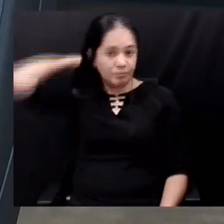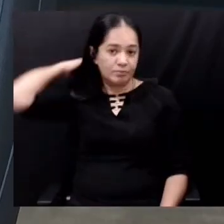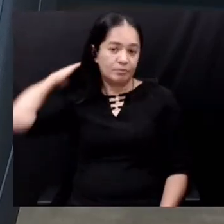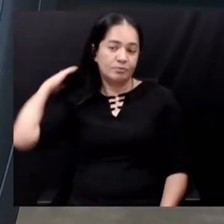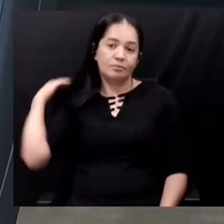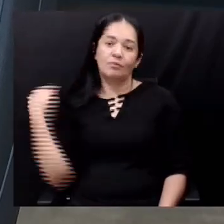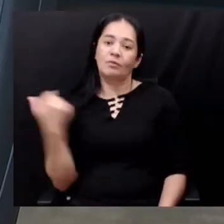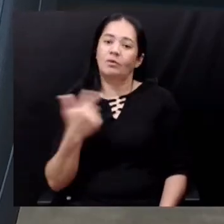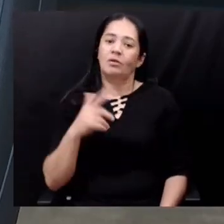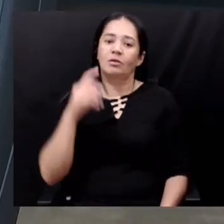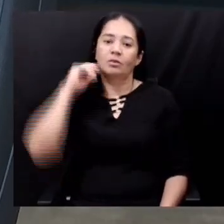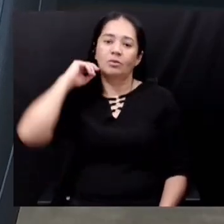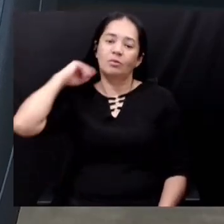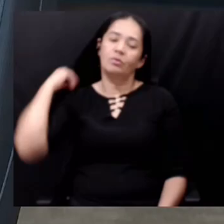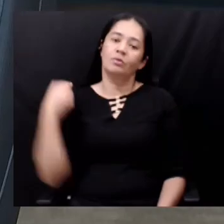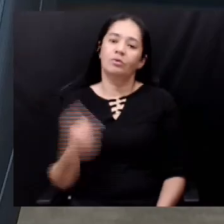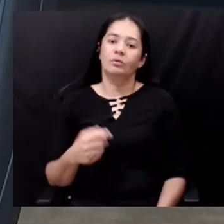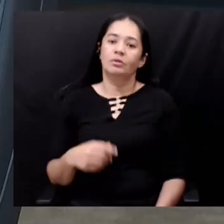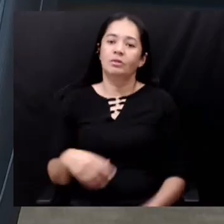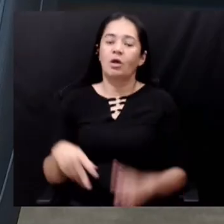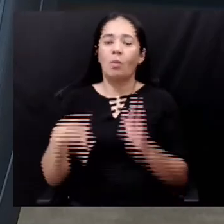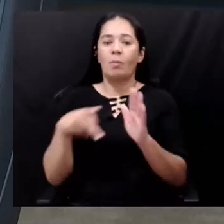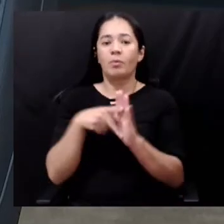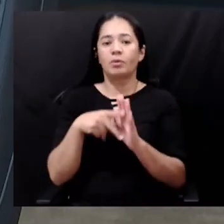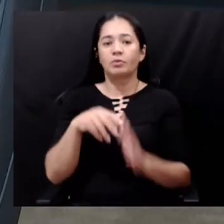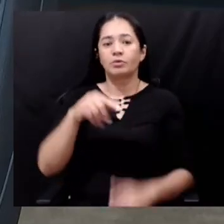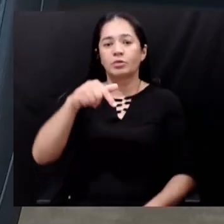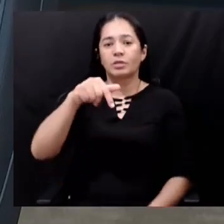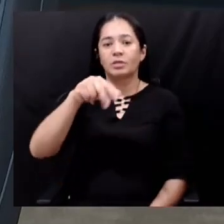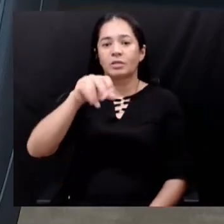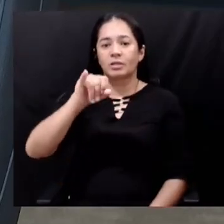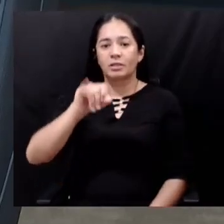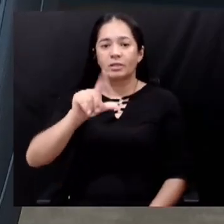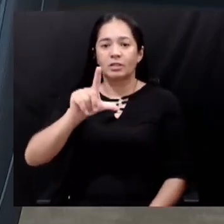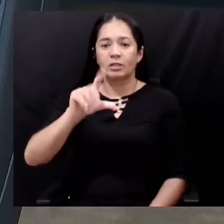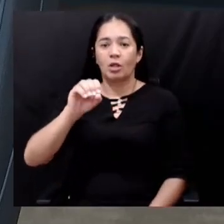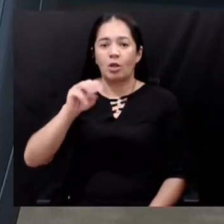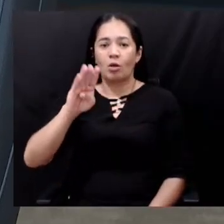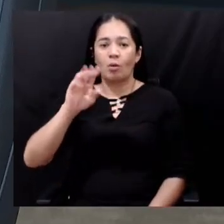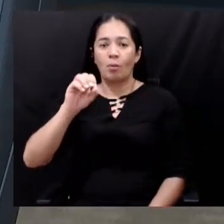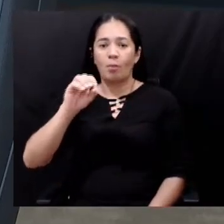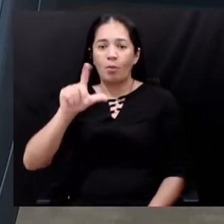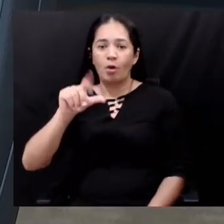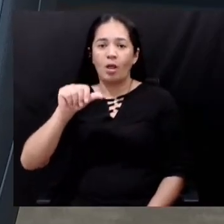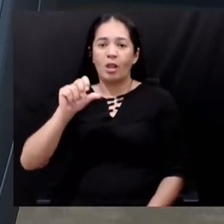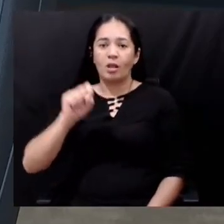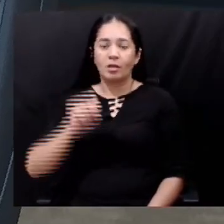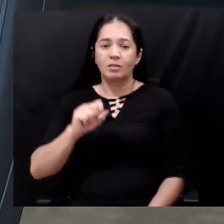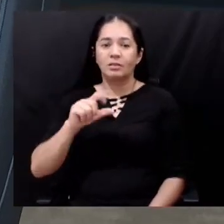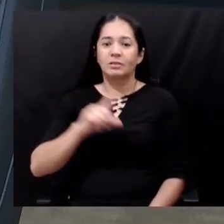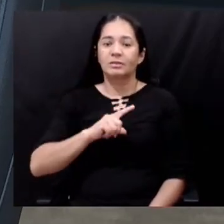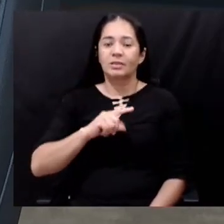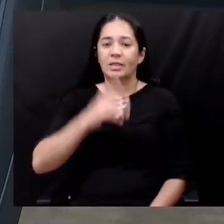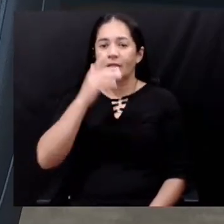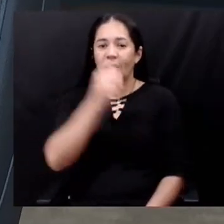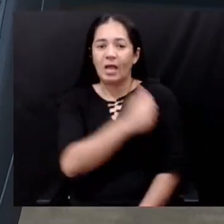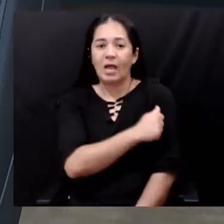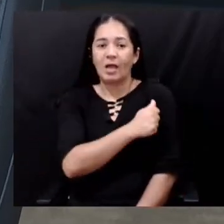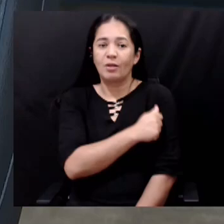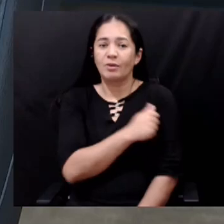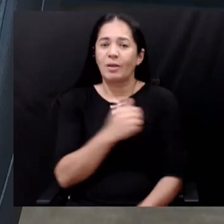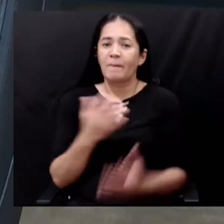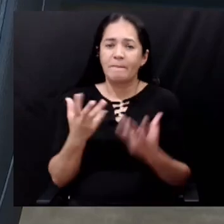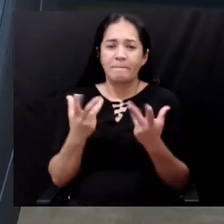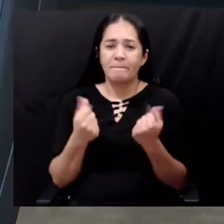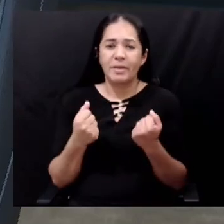amado, é o dos quilombolas. Temos alunas maravilhosas do Maranhão, a Favela da Maré, tem muita gente. O